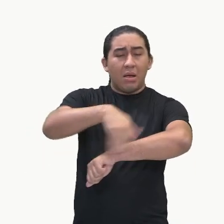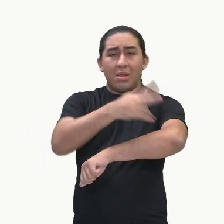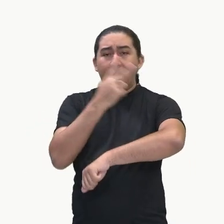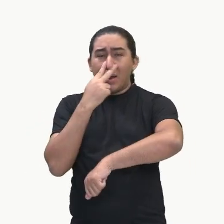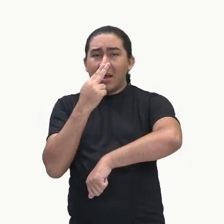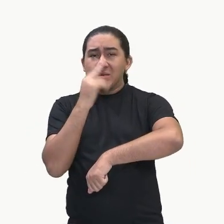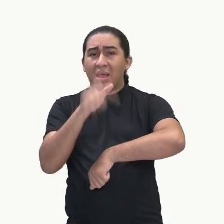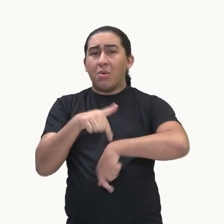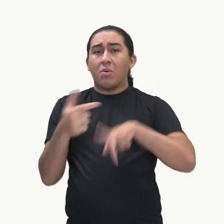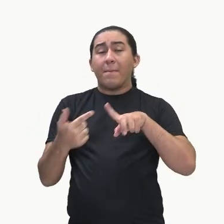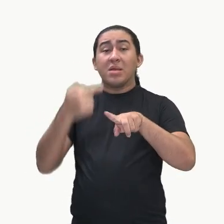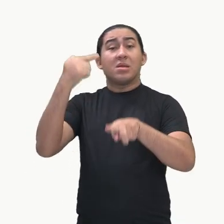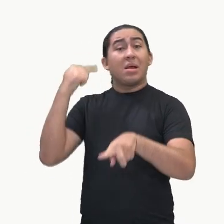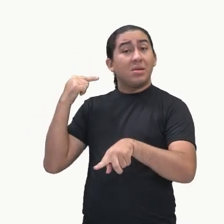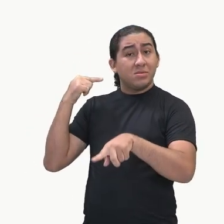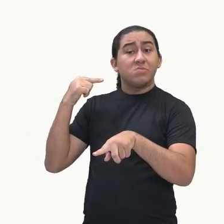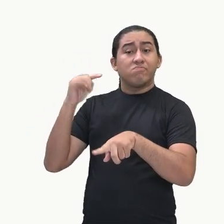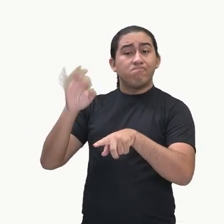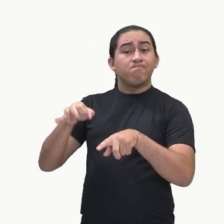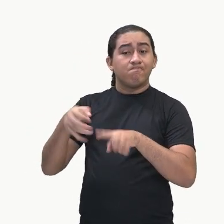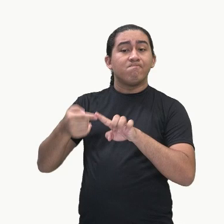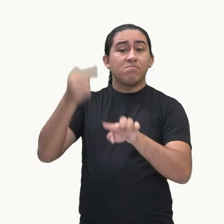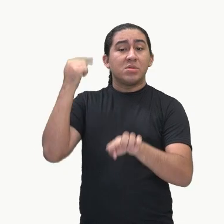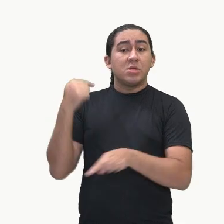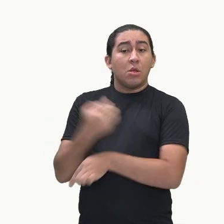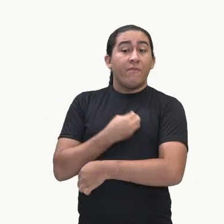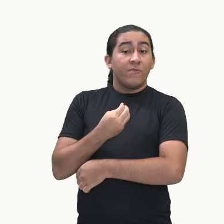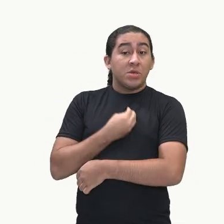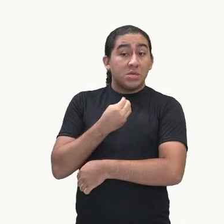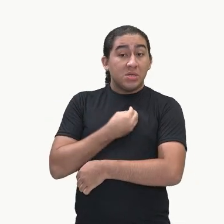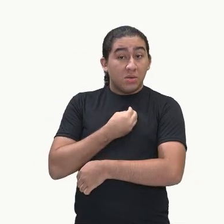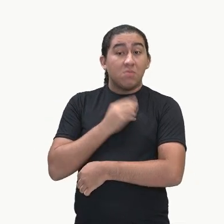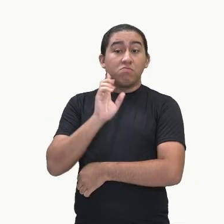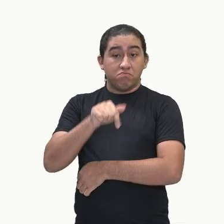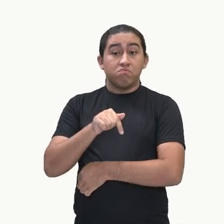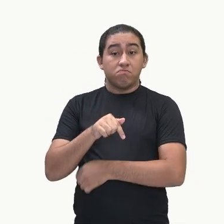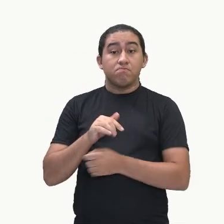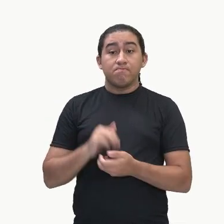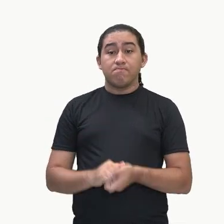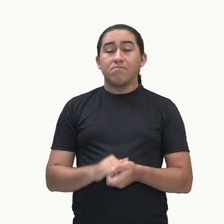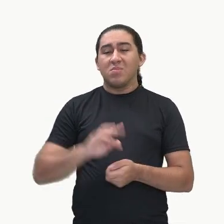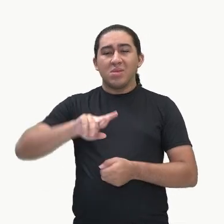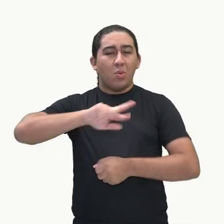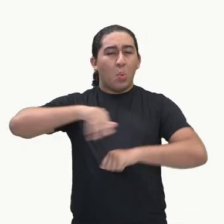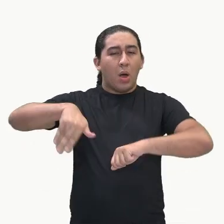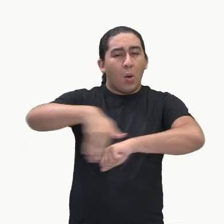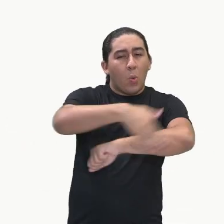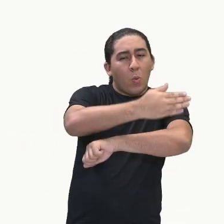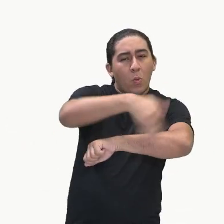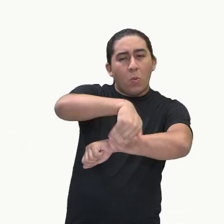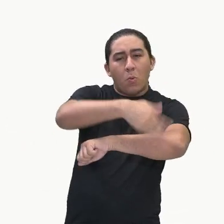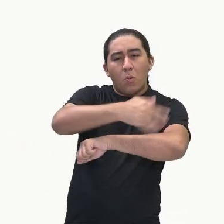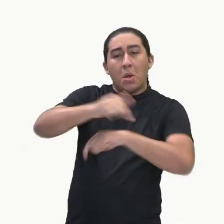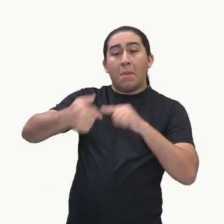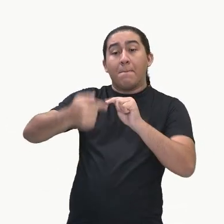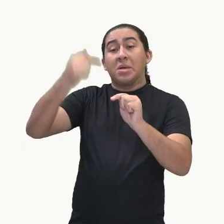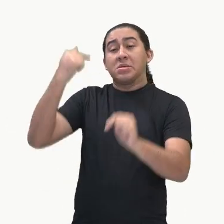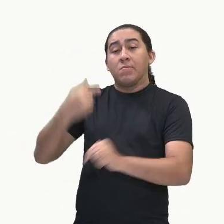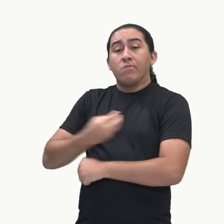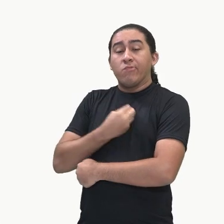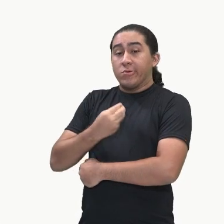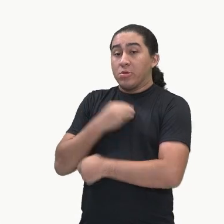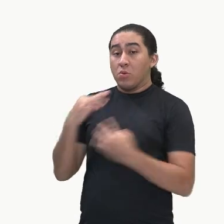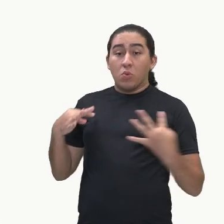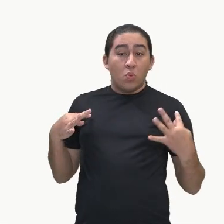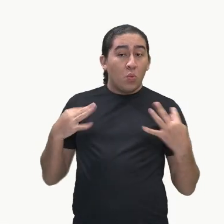para trás, né? Na estrada significa na vida, em todos os momentos que tivemos no